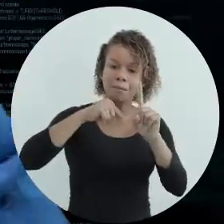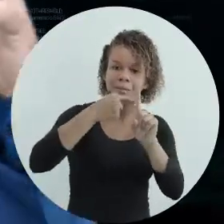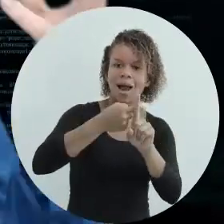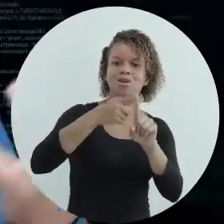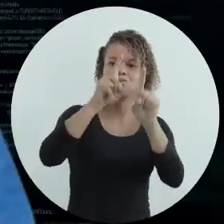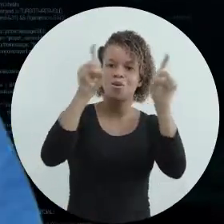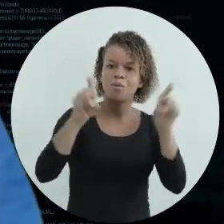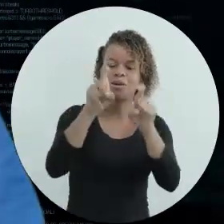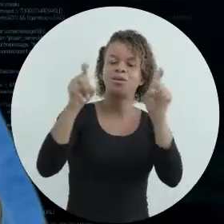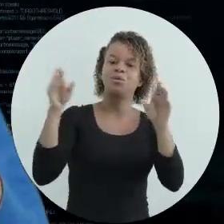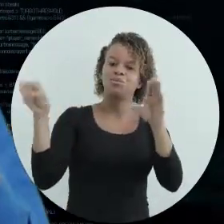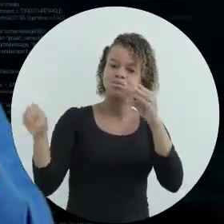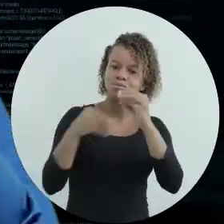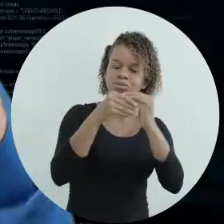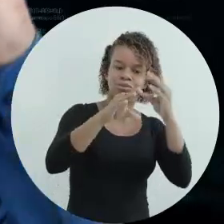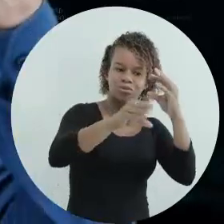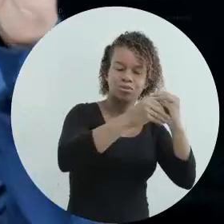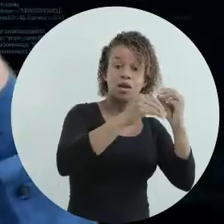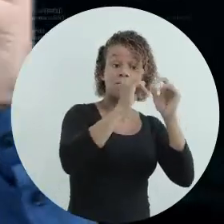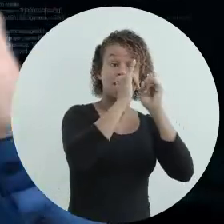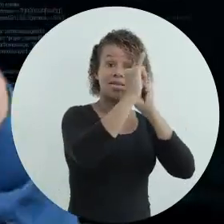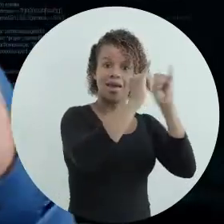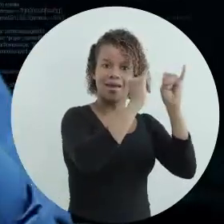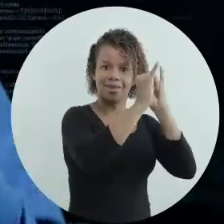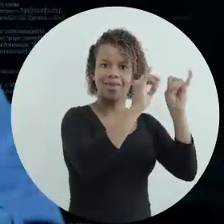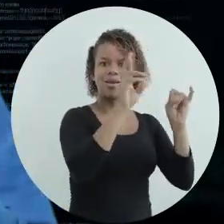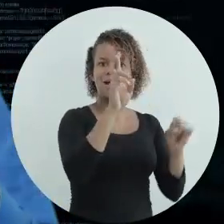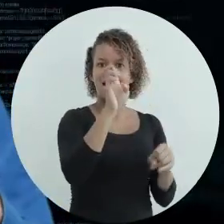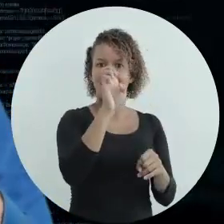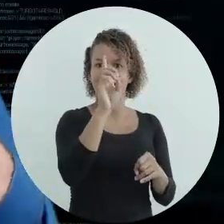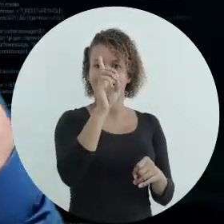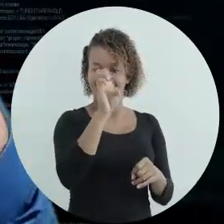internet ela é uma rede onde cada ponto